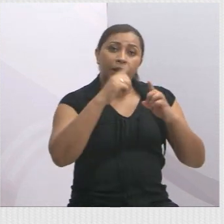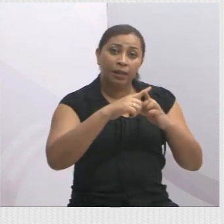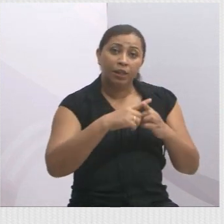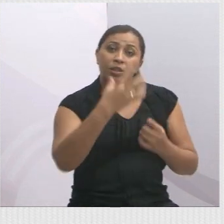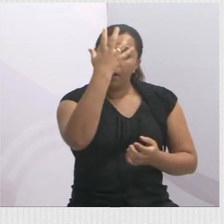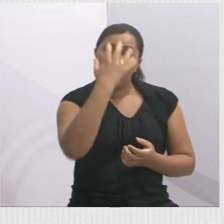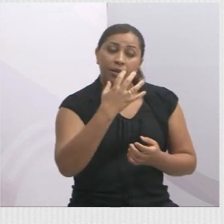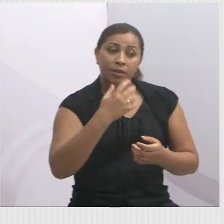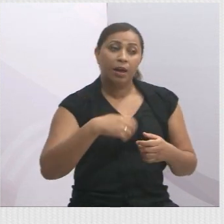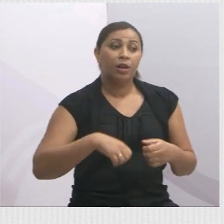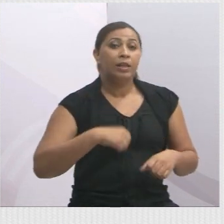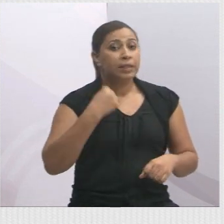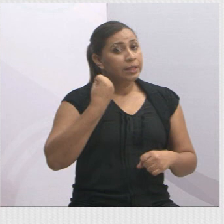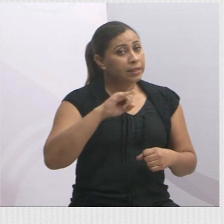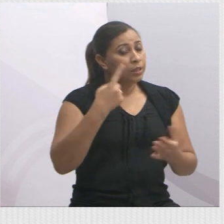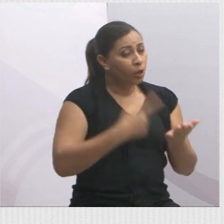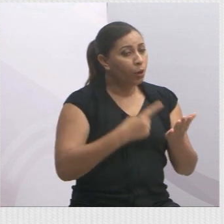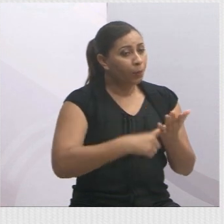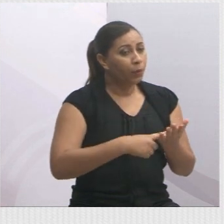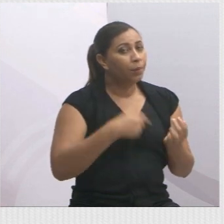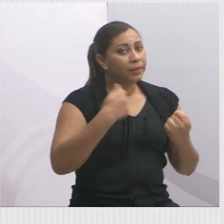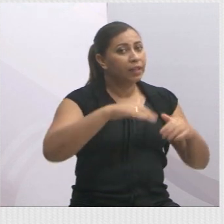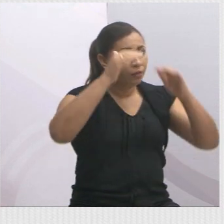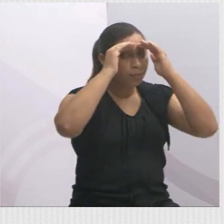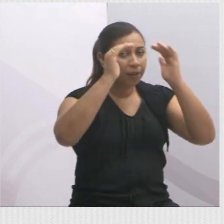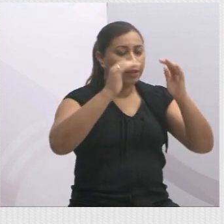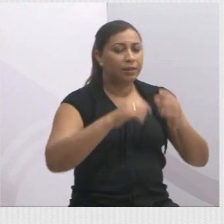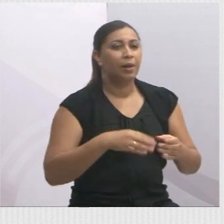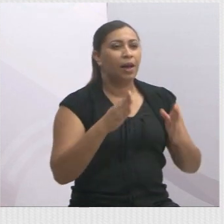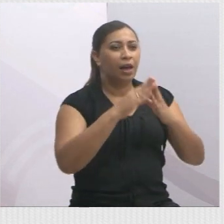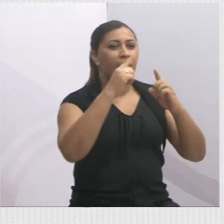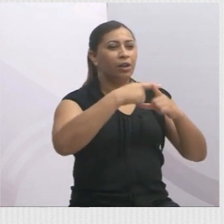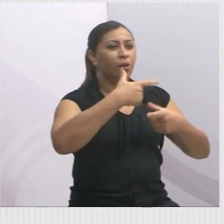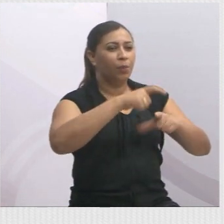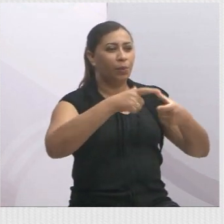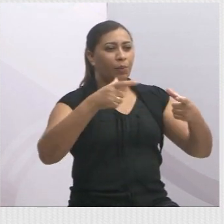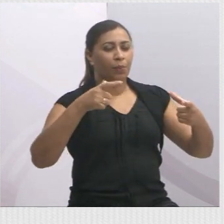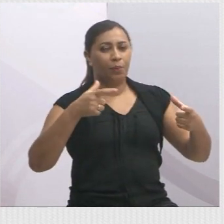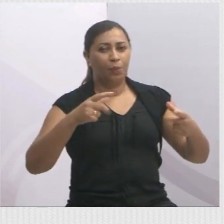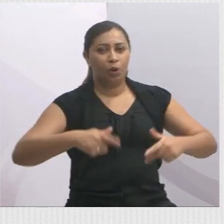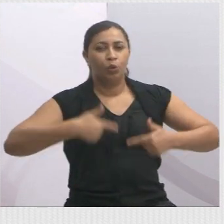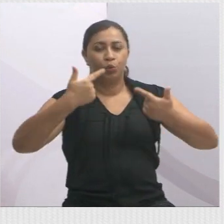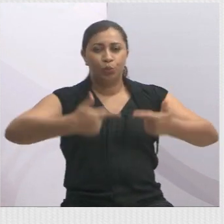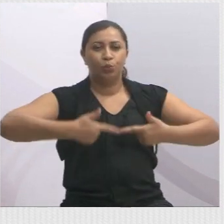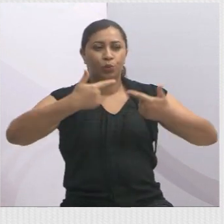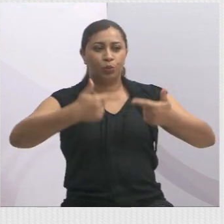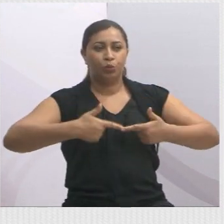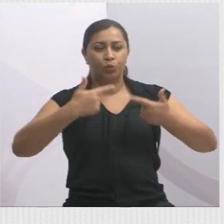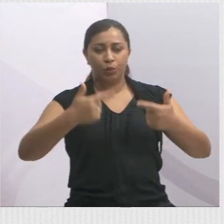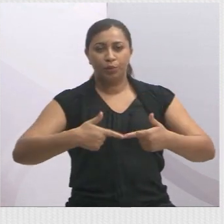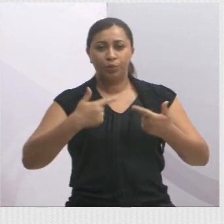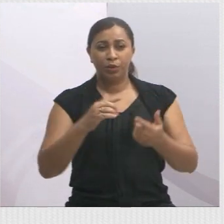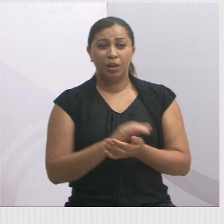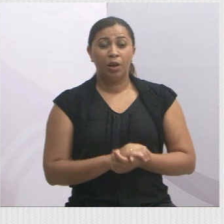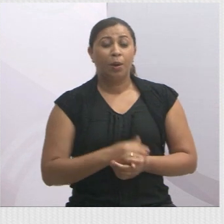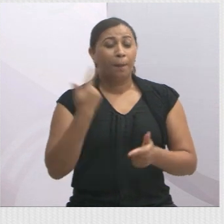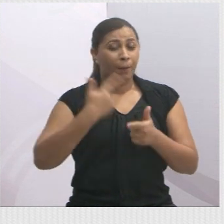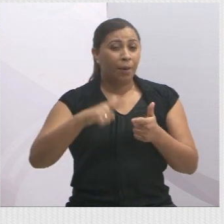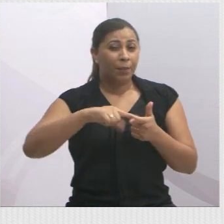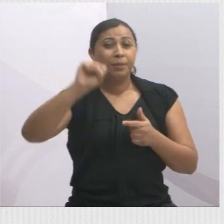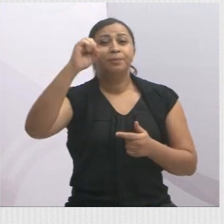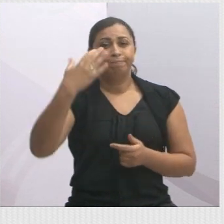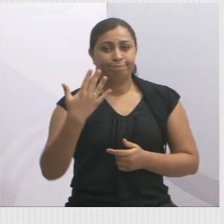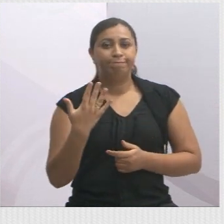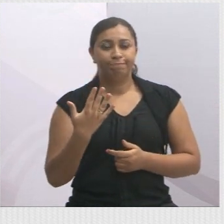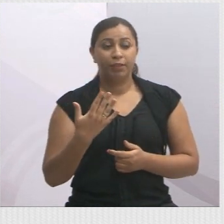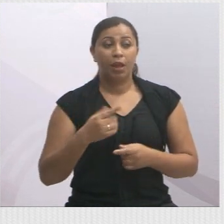manter o que fora combinado. A igreja seguia crescendo, enfrentando lutas, pois muitas adversidades continuaram se